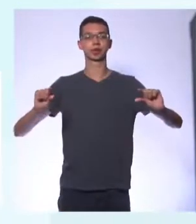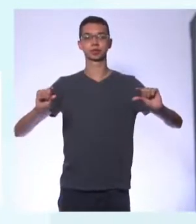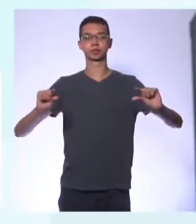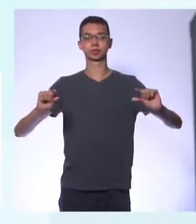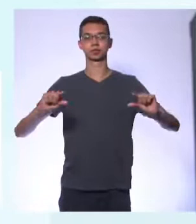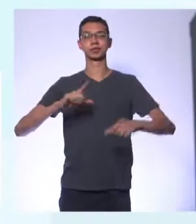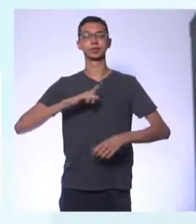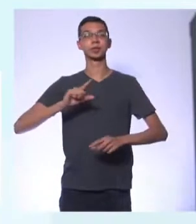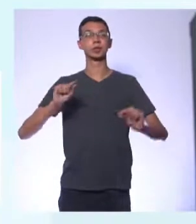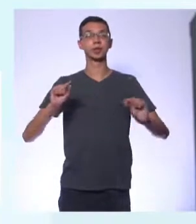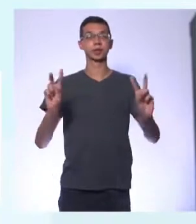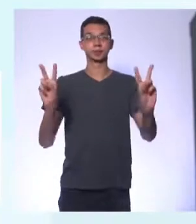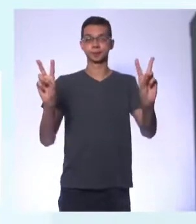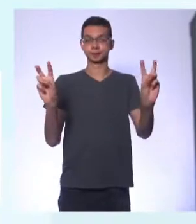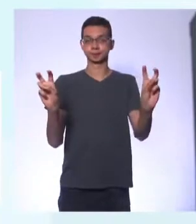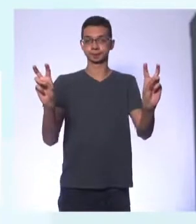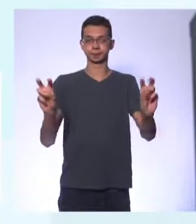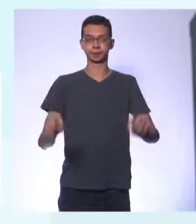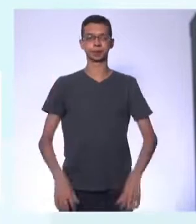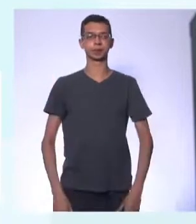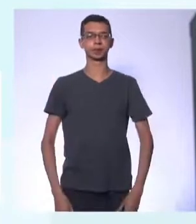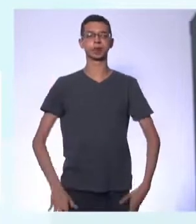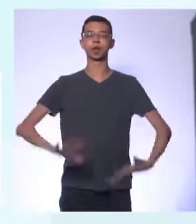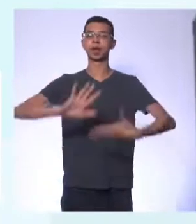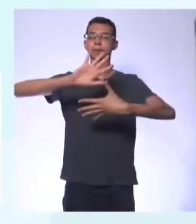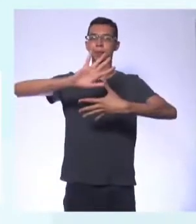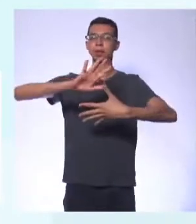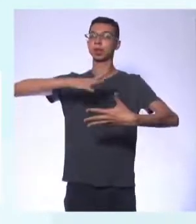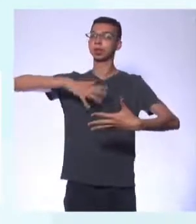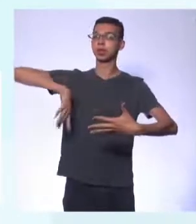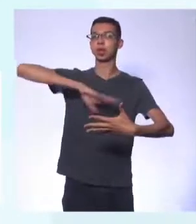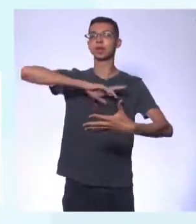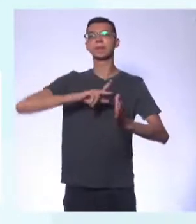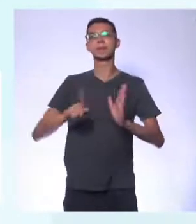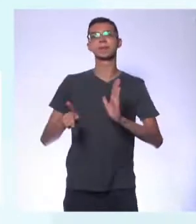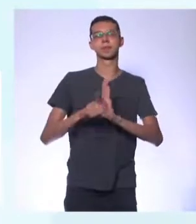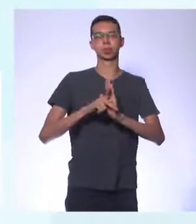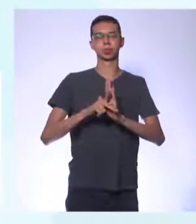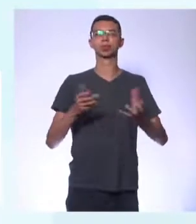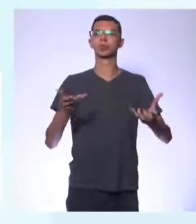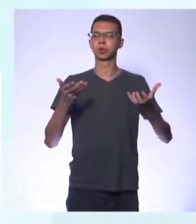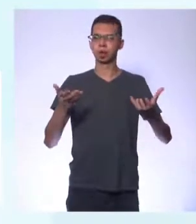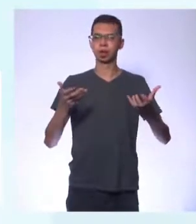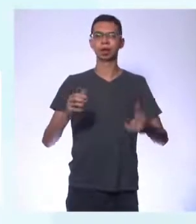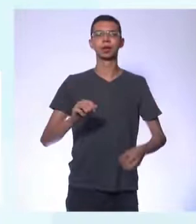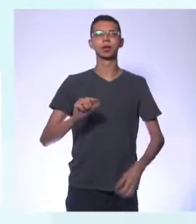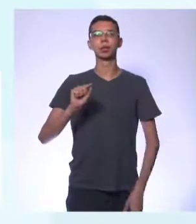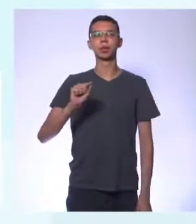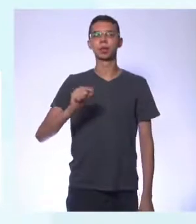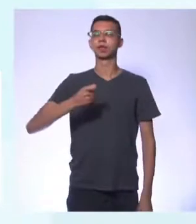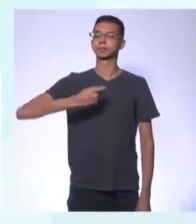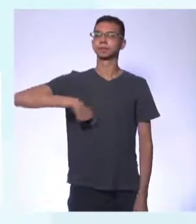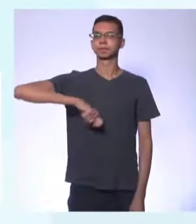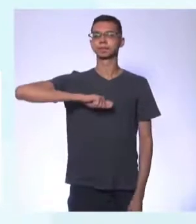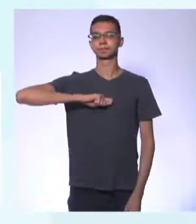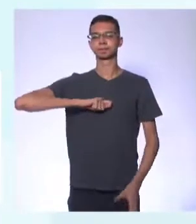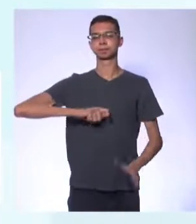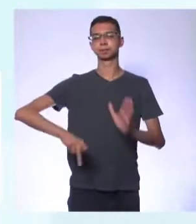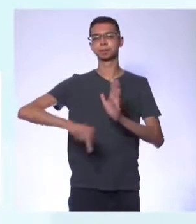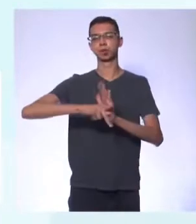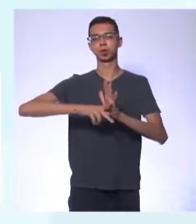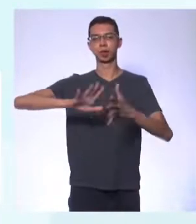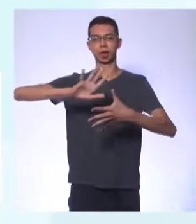é: somos da América e queremos ser americanos, também muito afetados pelo movimento, né,